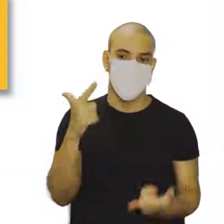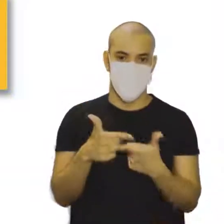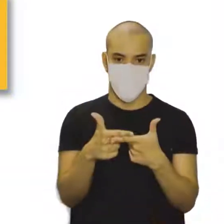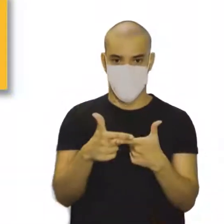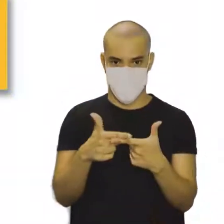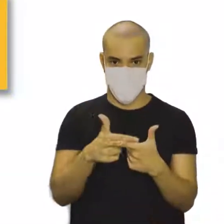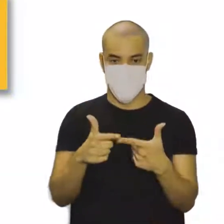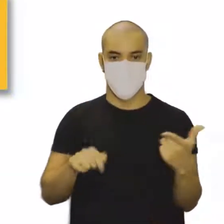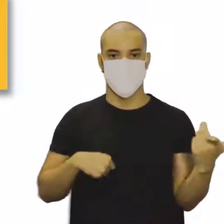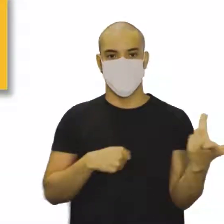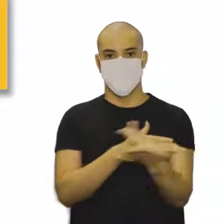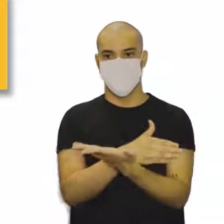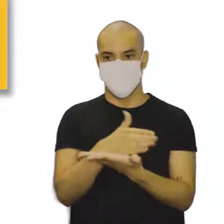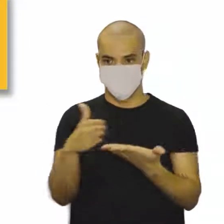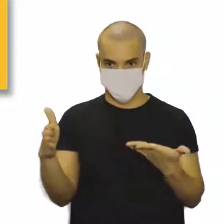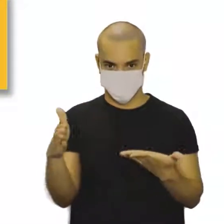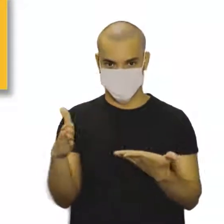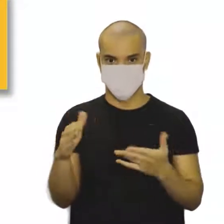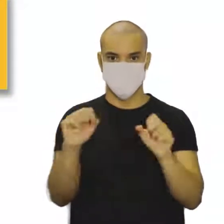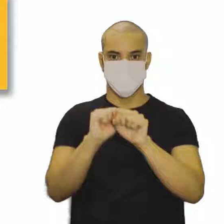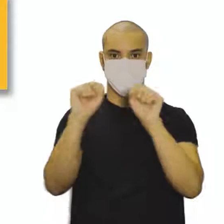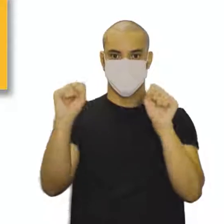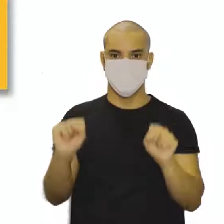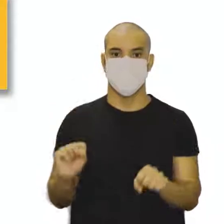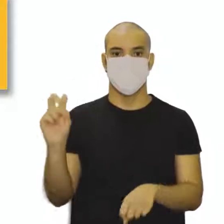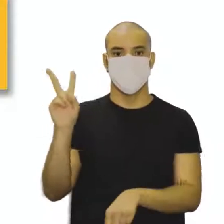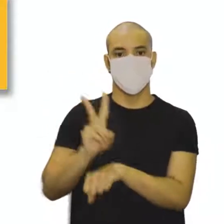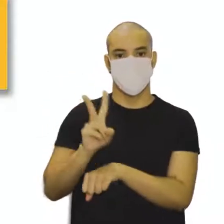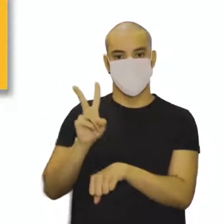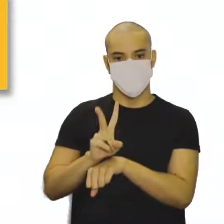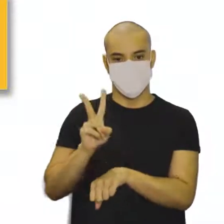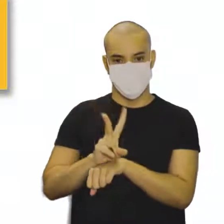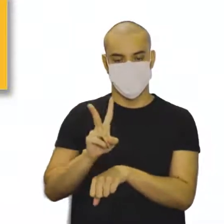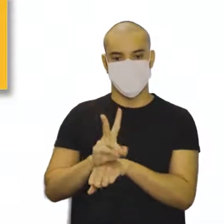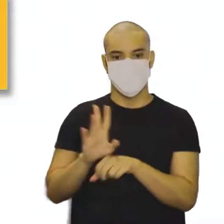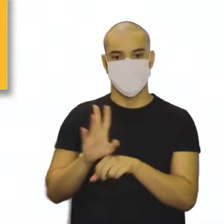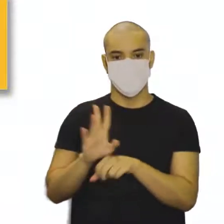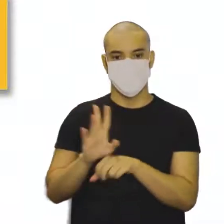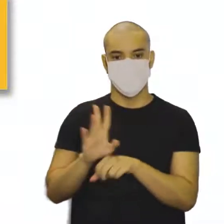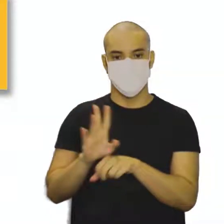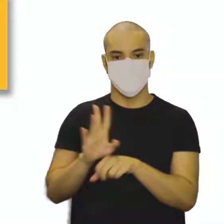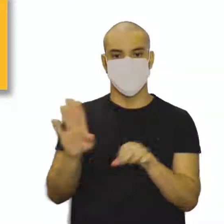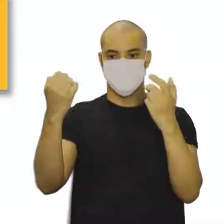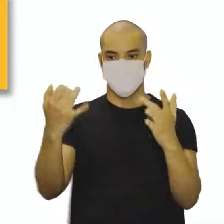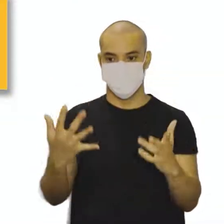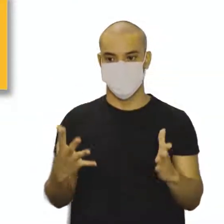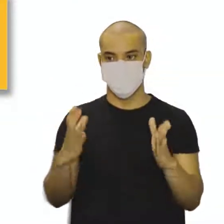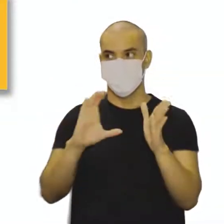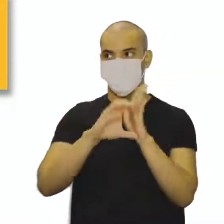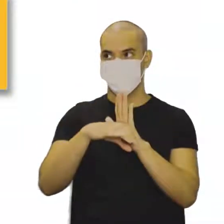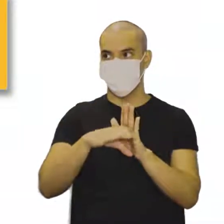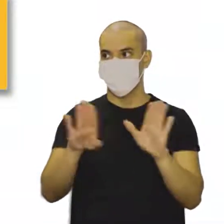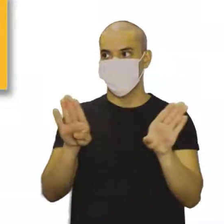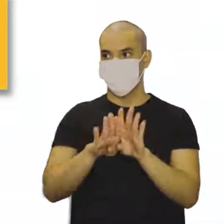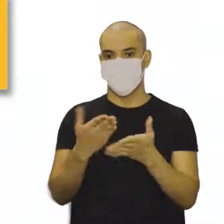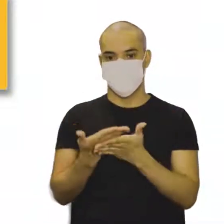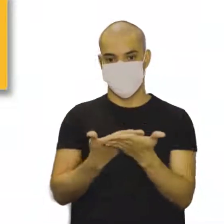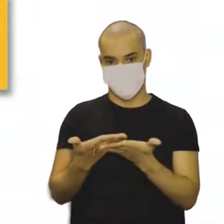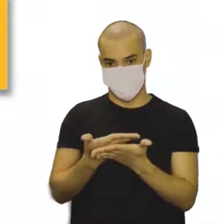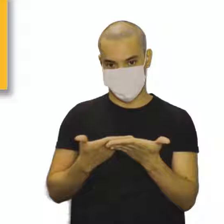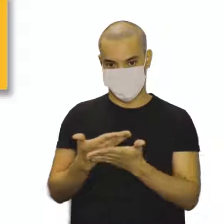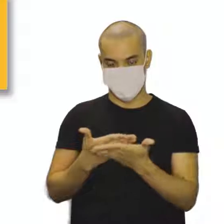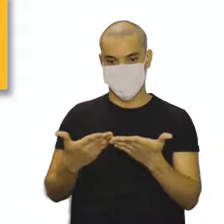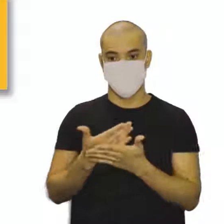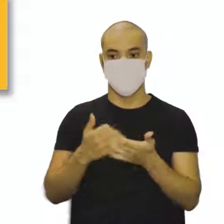pessoal, começar. Vamos falar de sistemas de proteção, vamos trabalhar com o conceito e as aplicações. Aqui